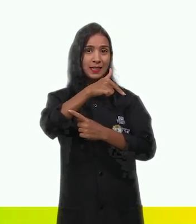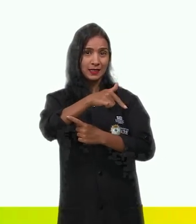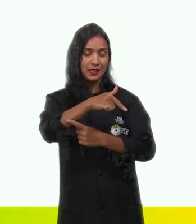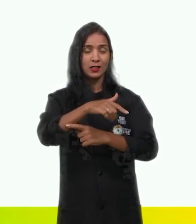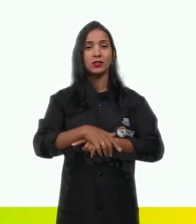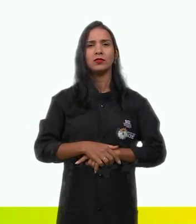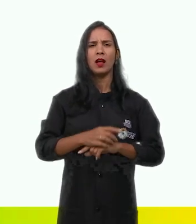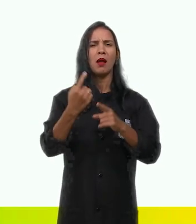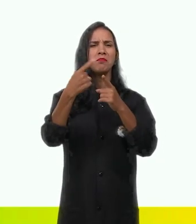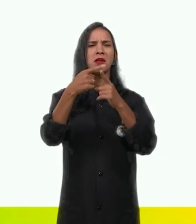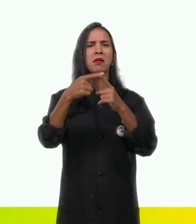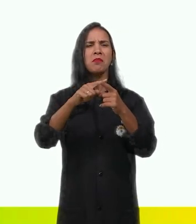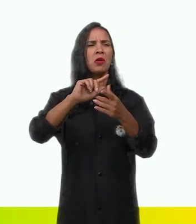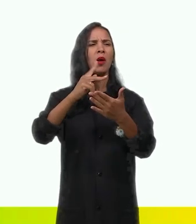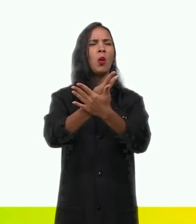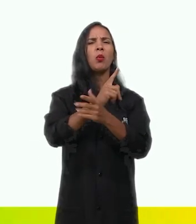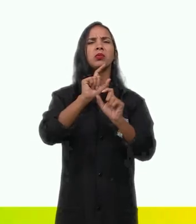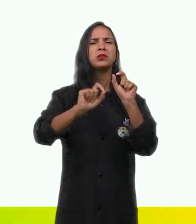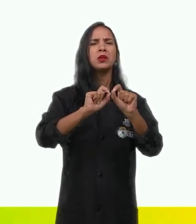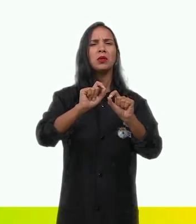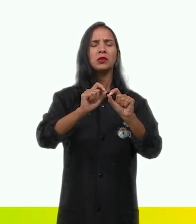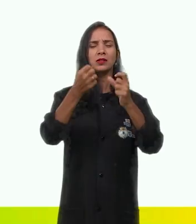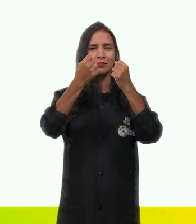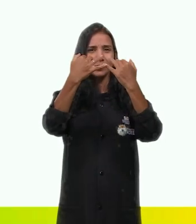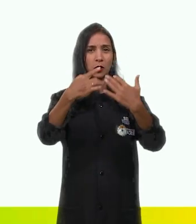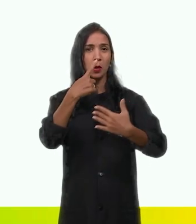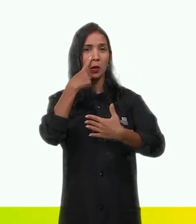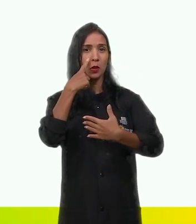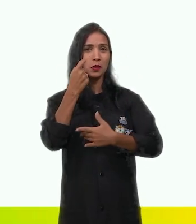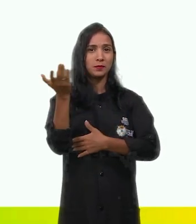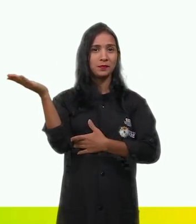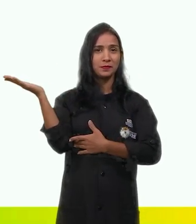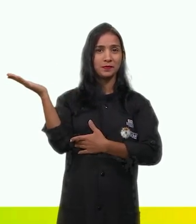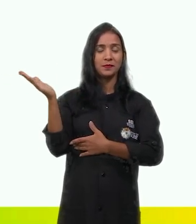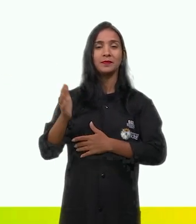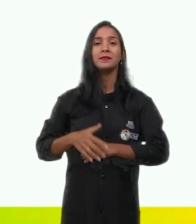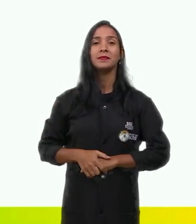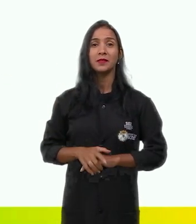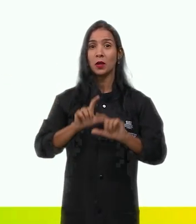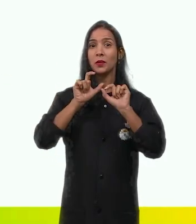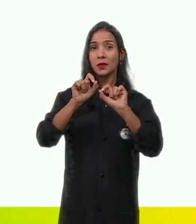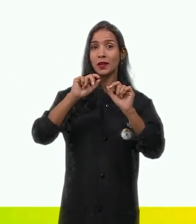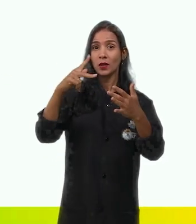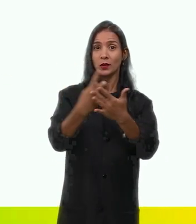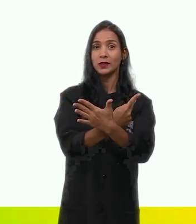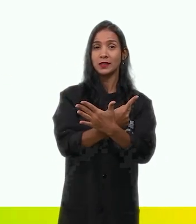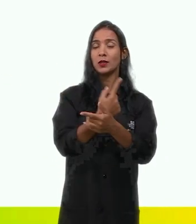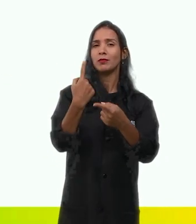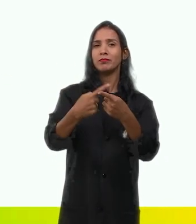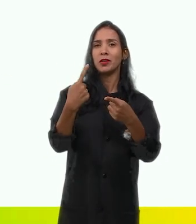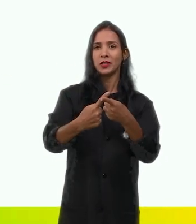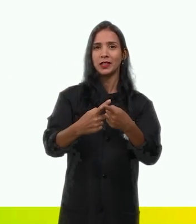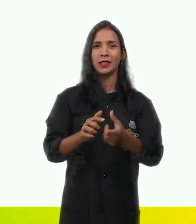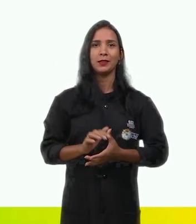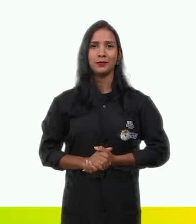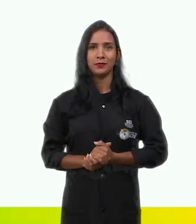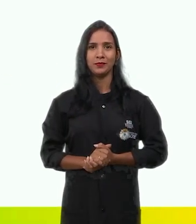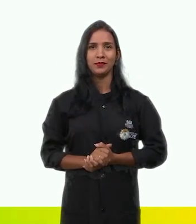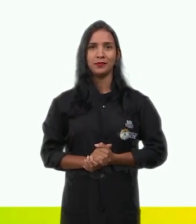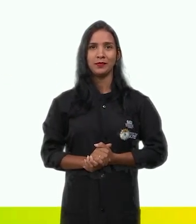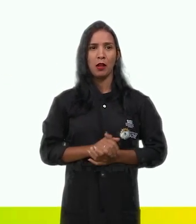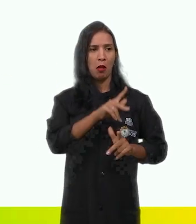professor? Só para eu relembrar, observa aqui. Causas da Revolução Russa. O descontentamento com